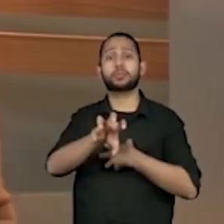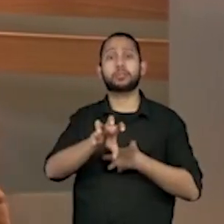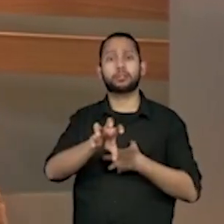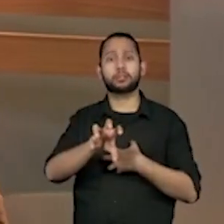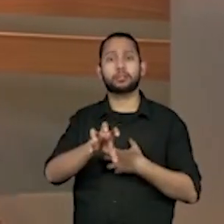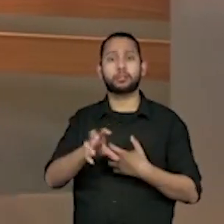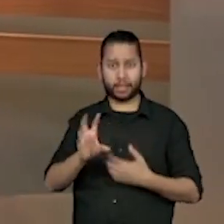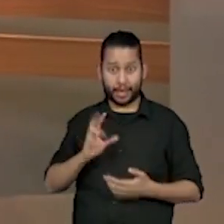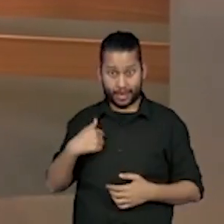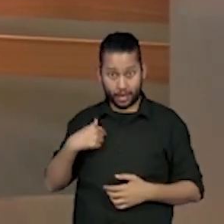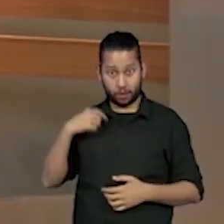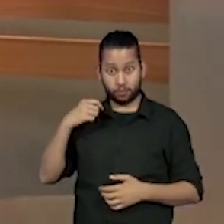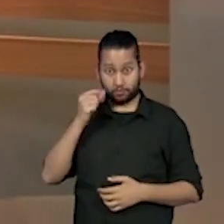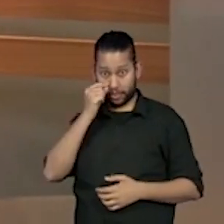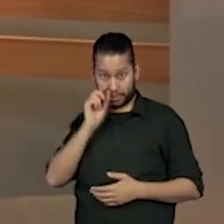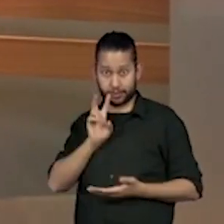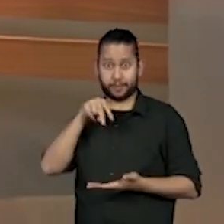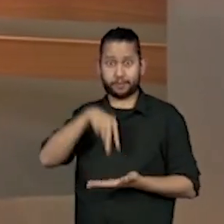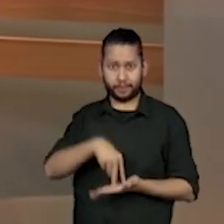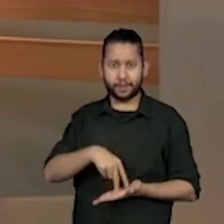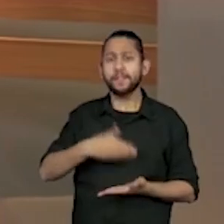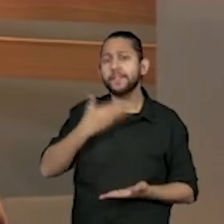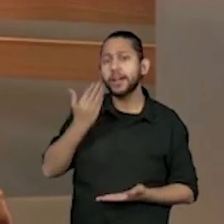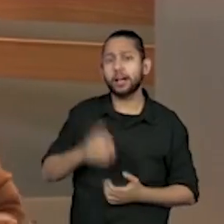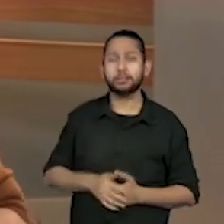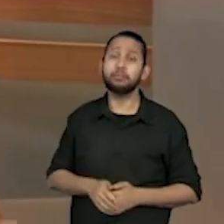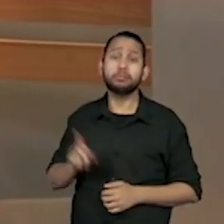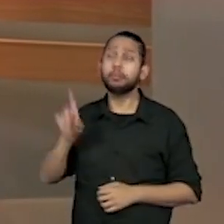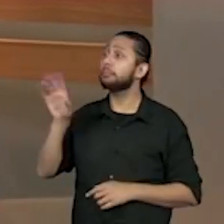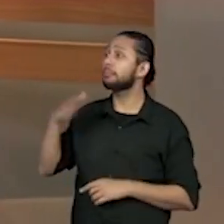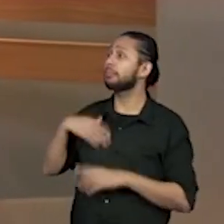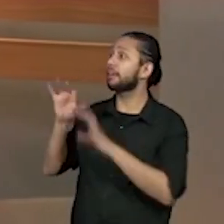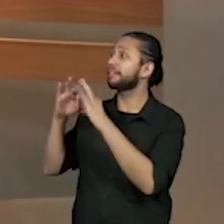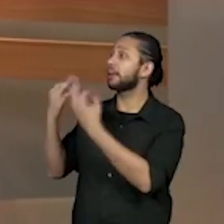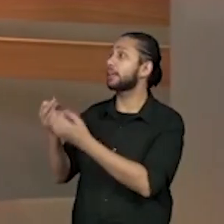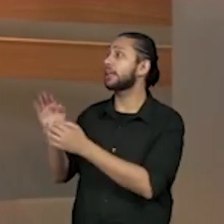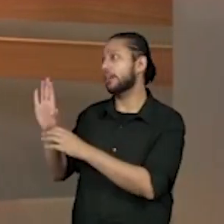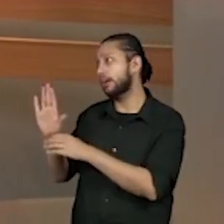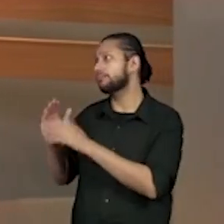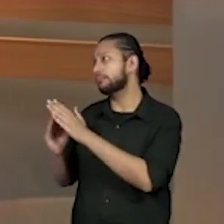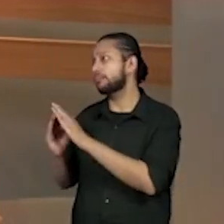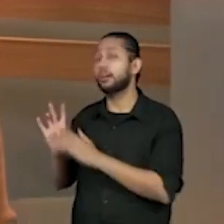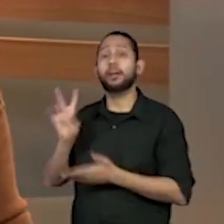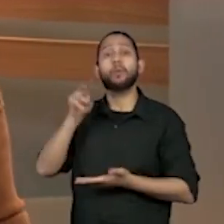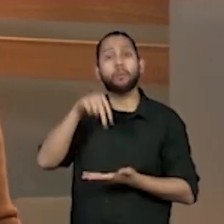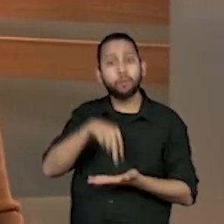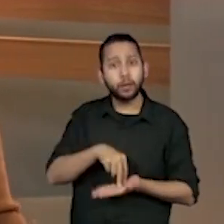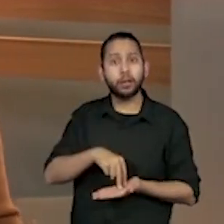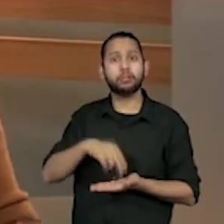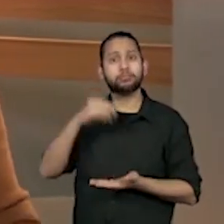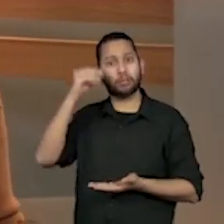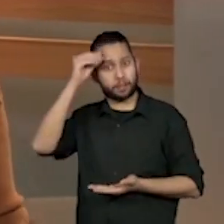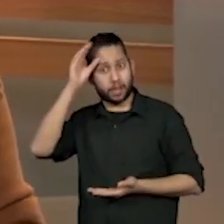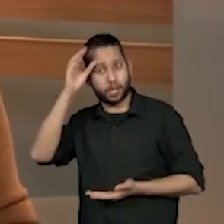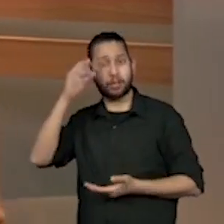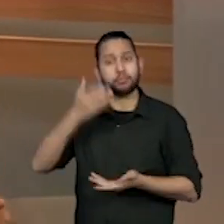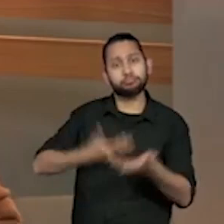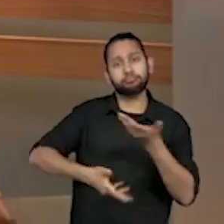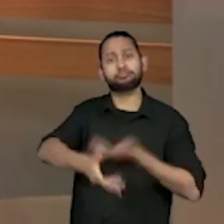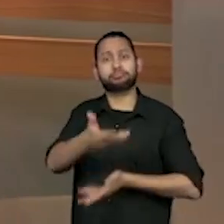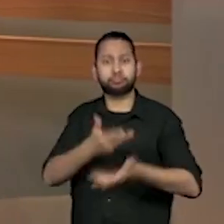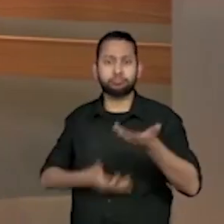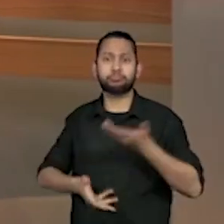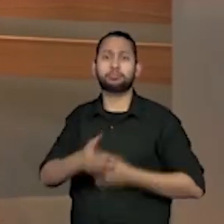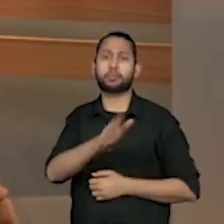estar aqui no meu lugar, certo? Eu deixo a minha família para vir aqui, passar um pouquinho de conhecimento aos nossos pequenos, aos